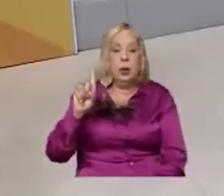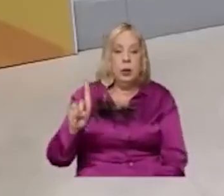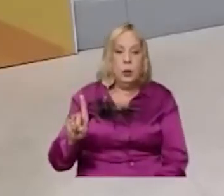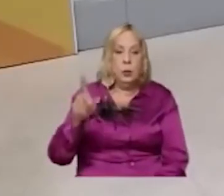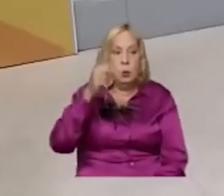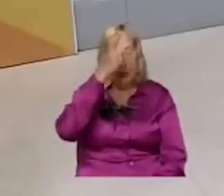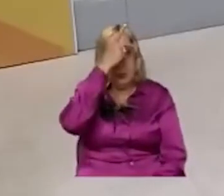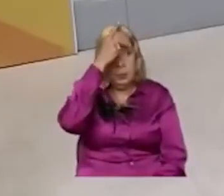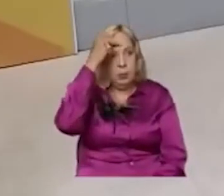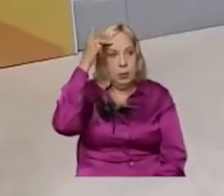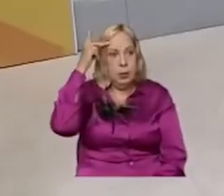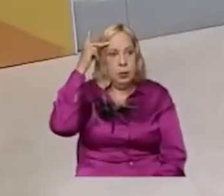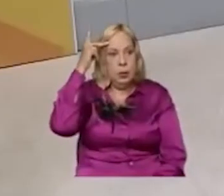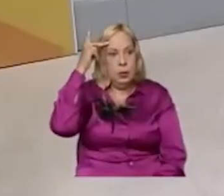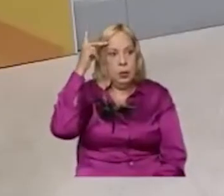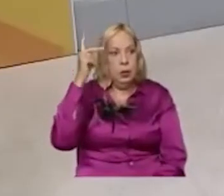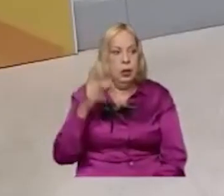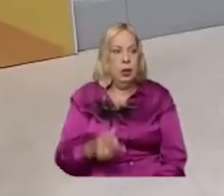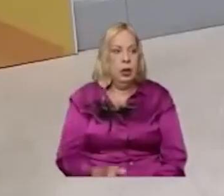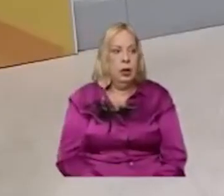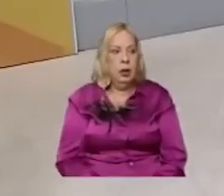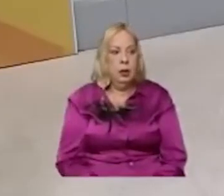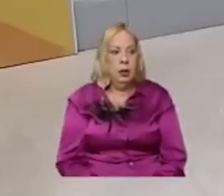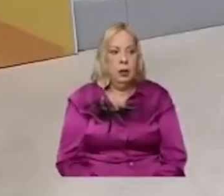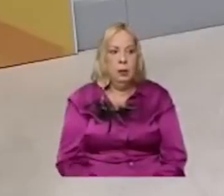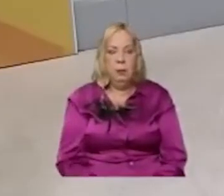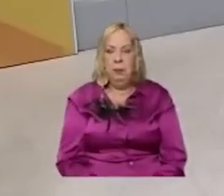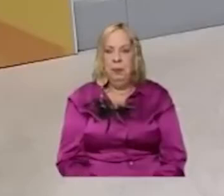bem esperando. Muito